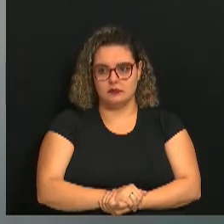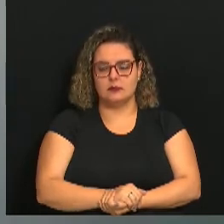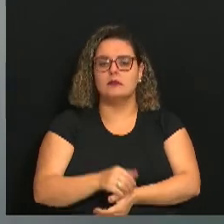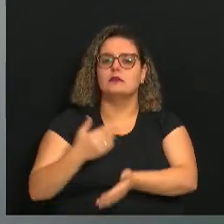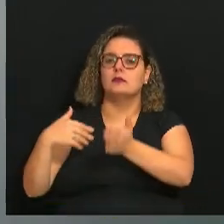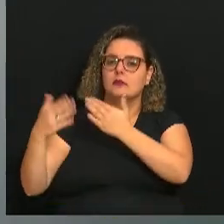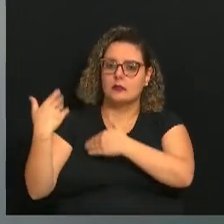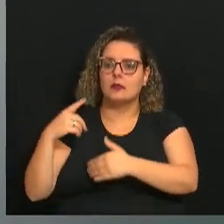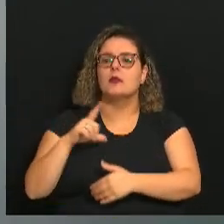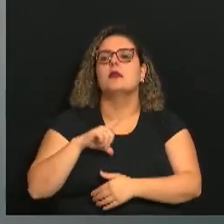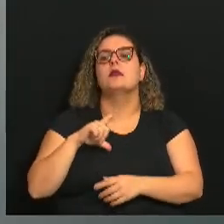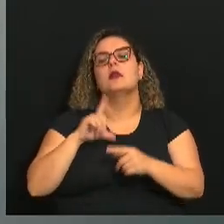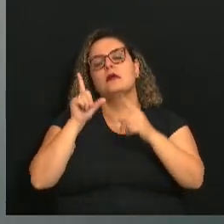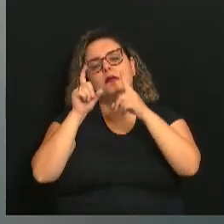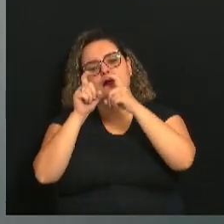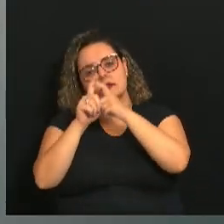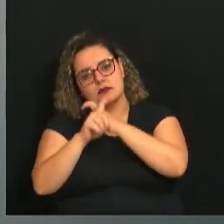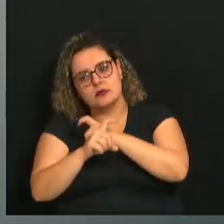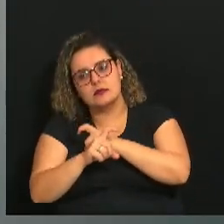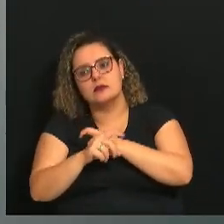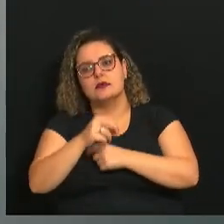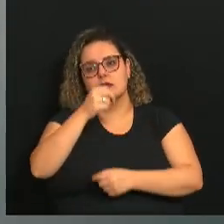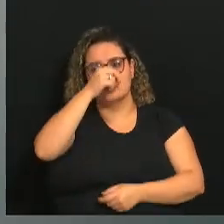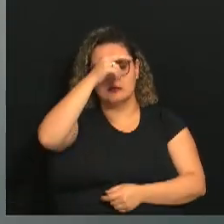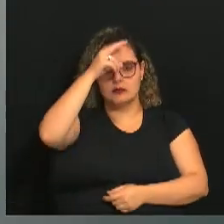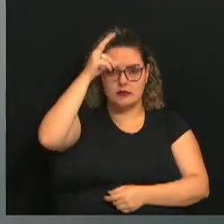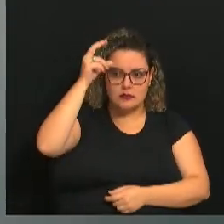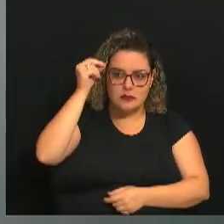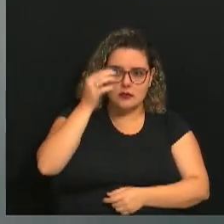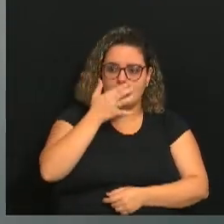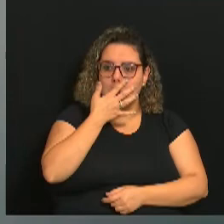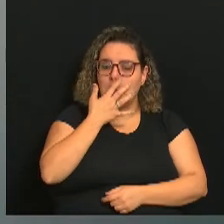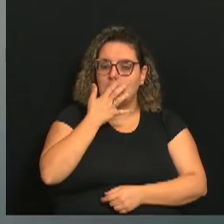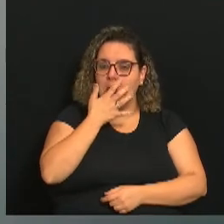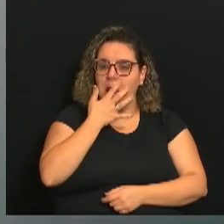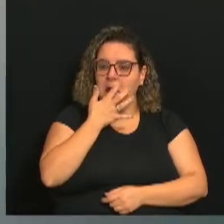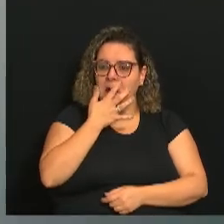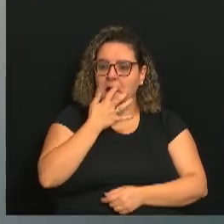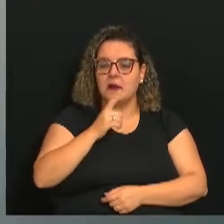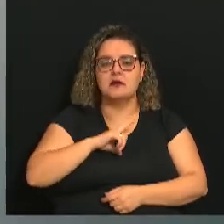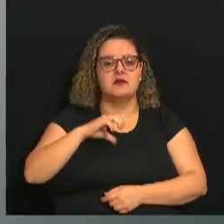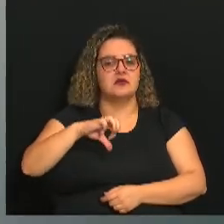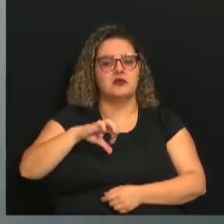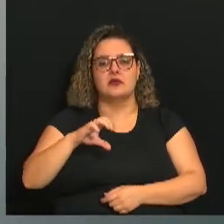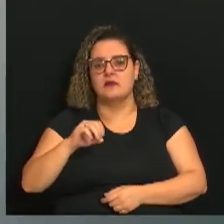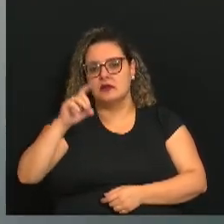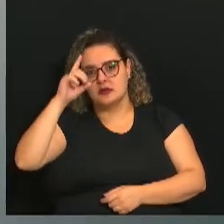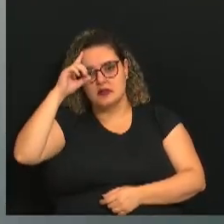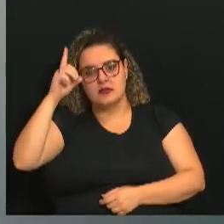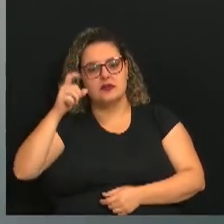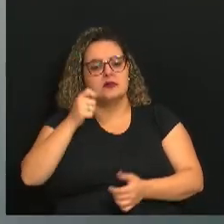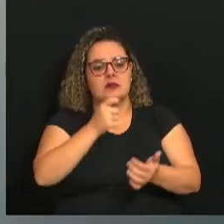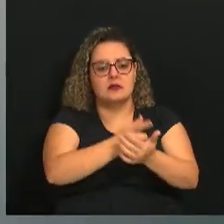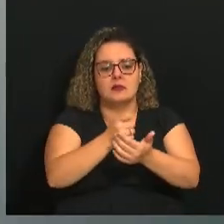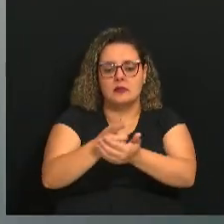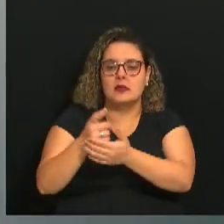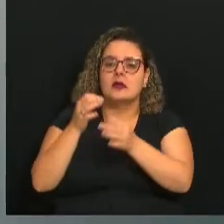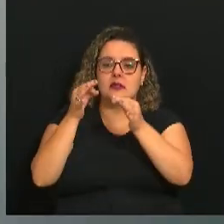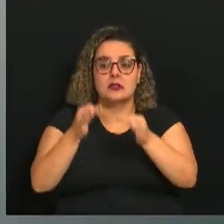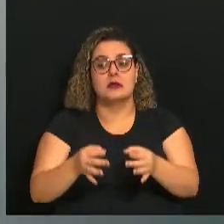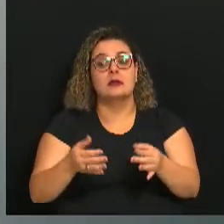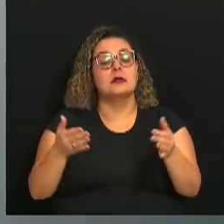aí dificuldade, a prefeitura tem legalmente até 90 dias para repassar, mas enfim, nesse momento a